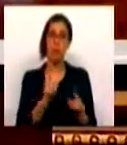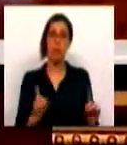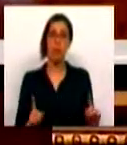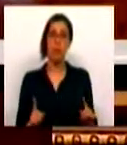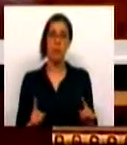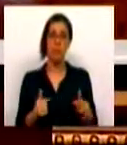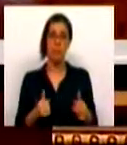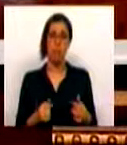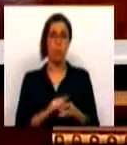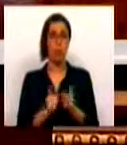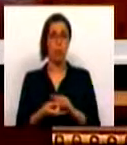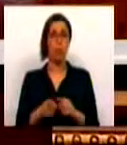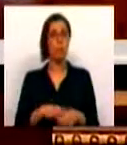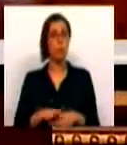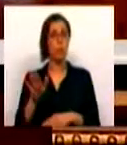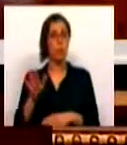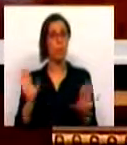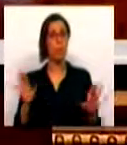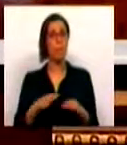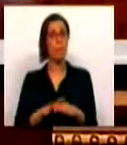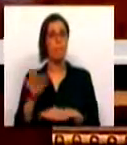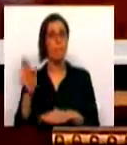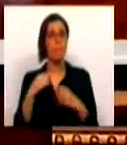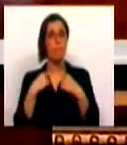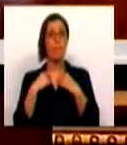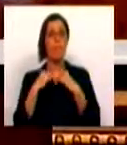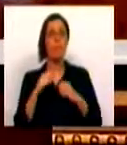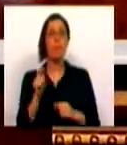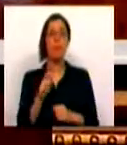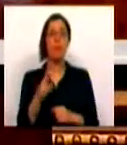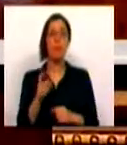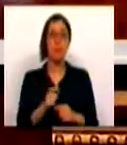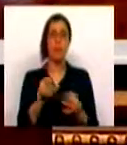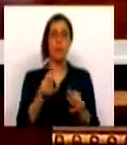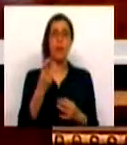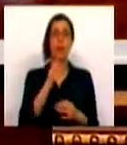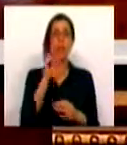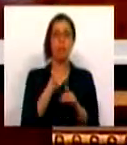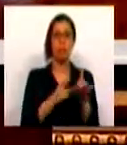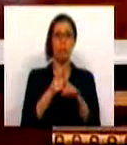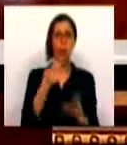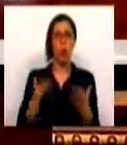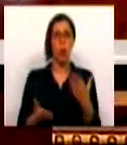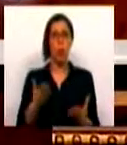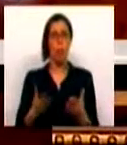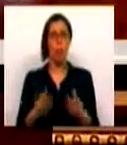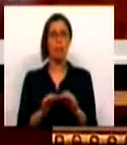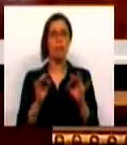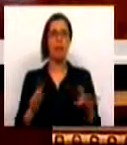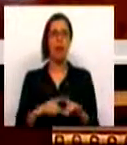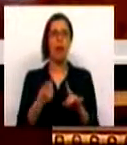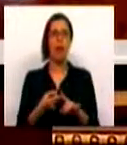dar-lhe. Elas estão a subir. Estão a subir, ainda neste trimestre subiram 3% em relação ao trimestre homólogo